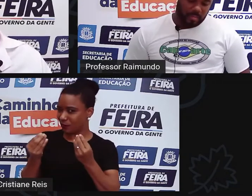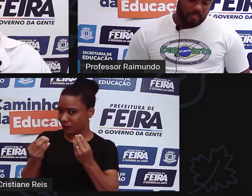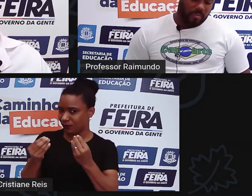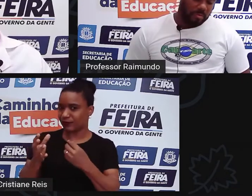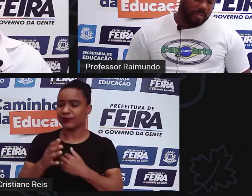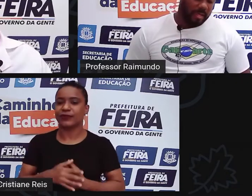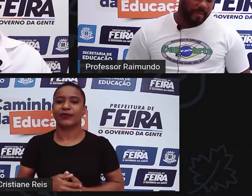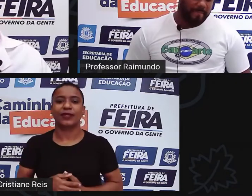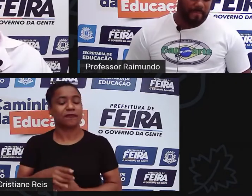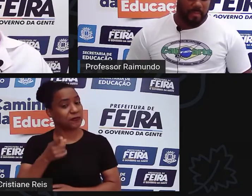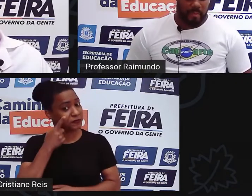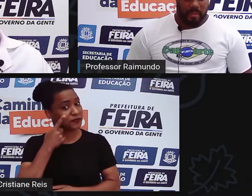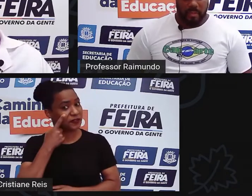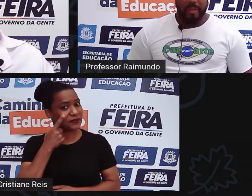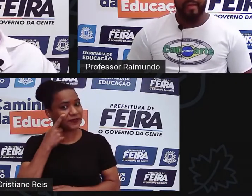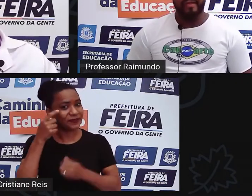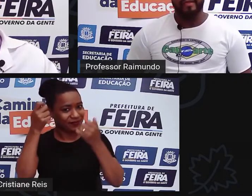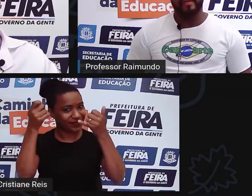Vamos lá.